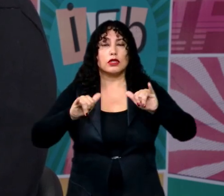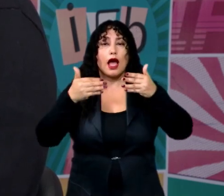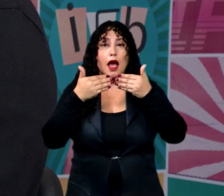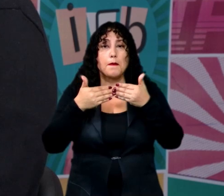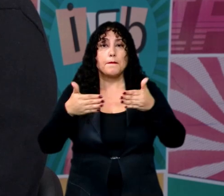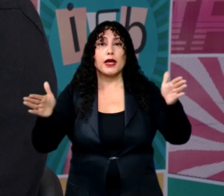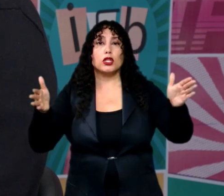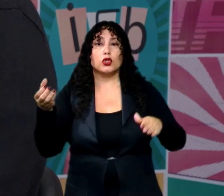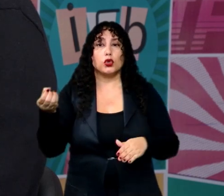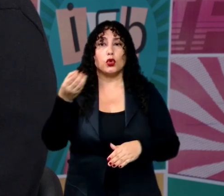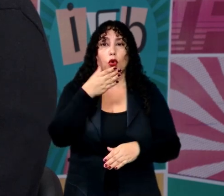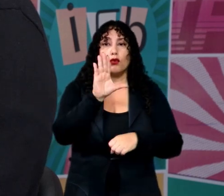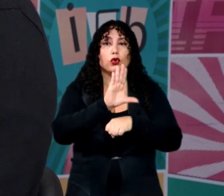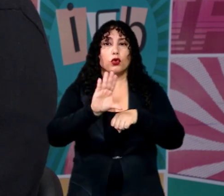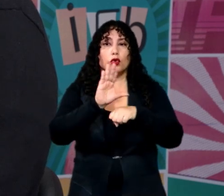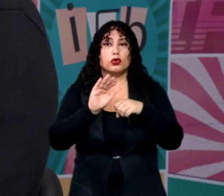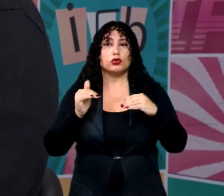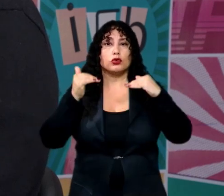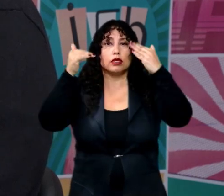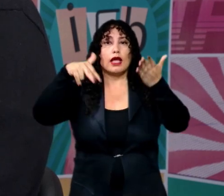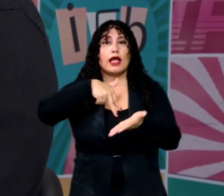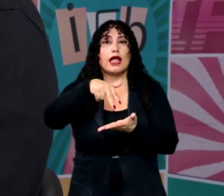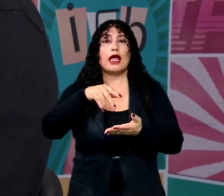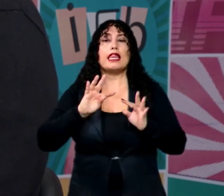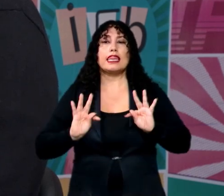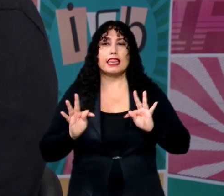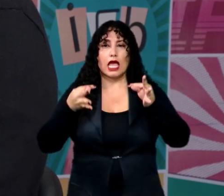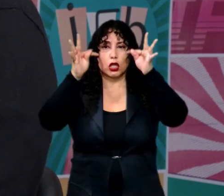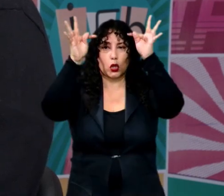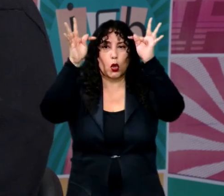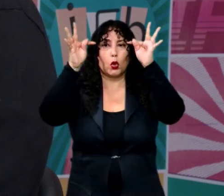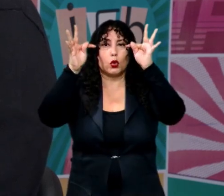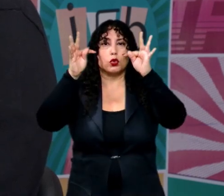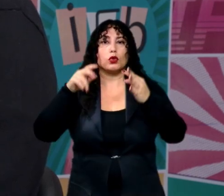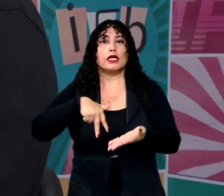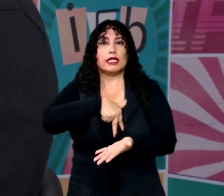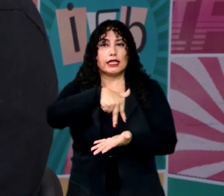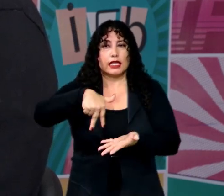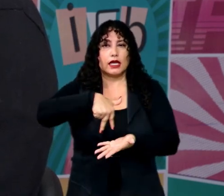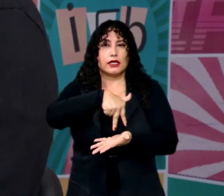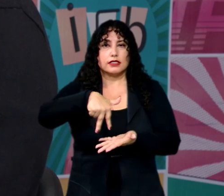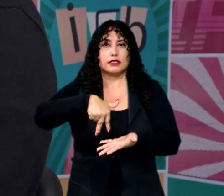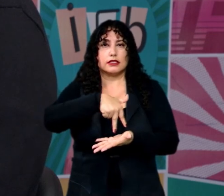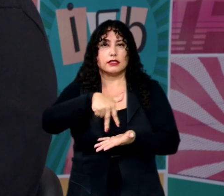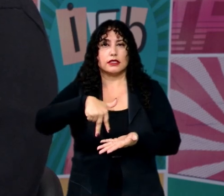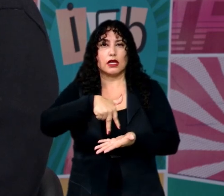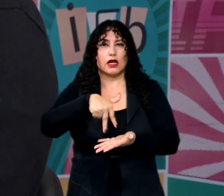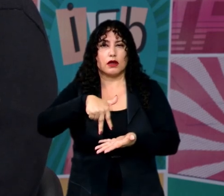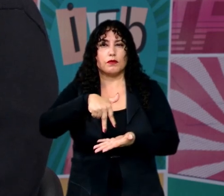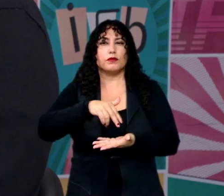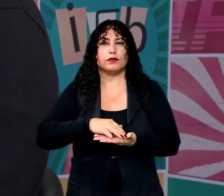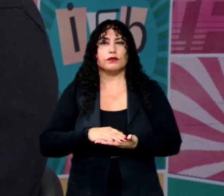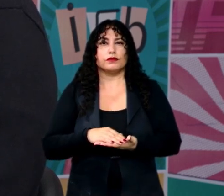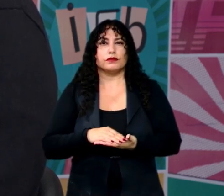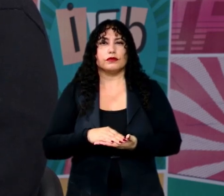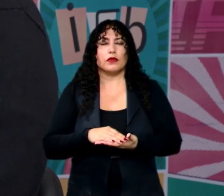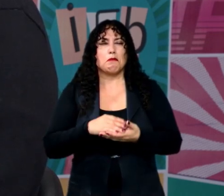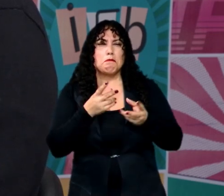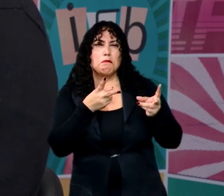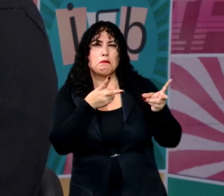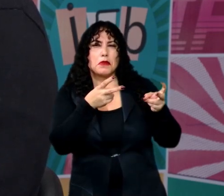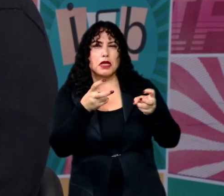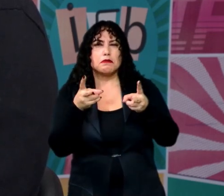de um novo curso superior em dança, que é o Tecnólogo em Dança, que, se não me engano,